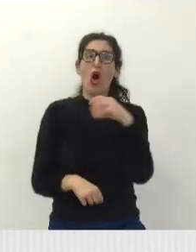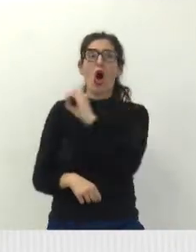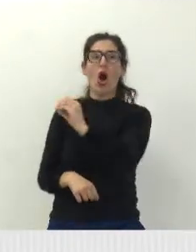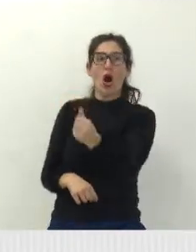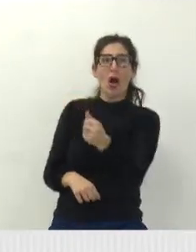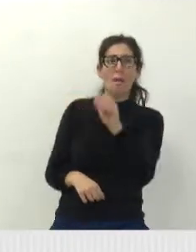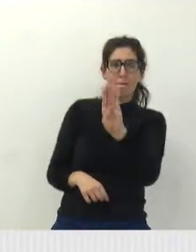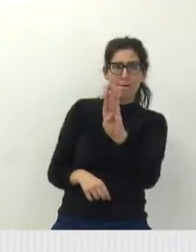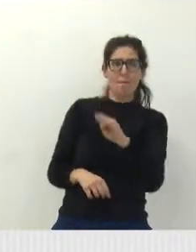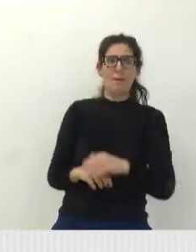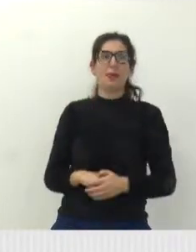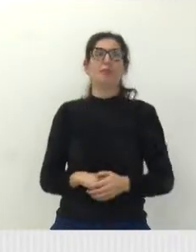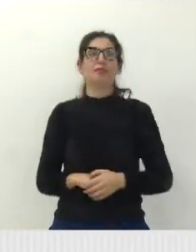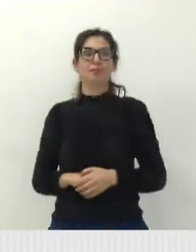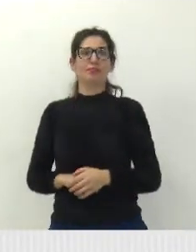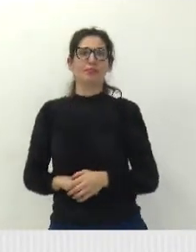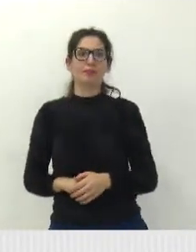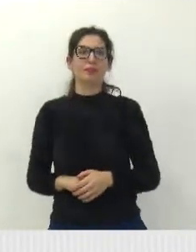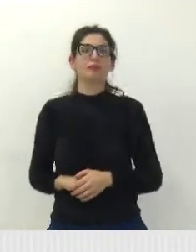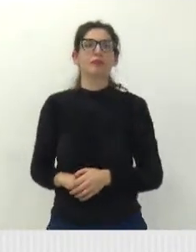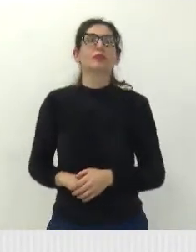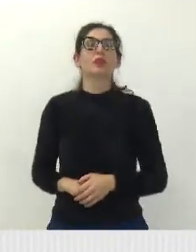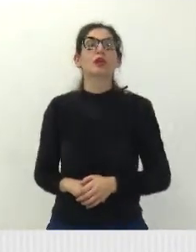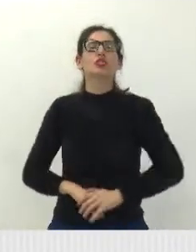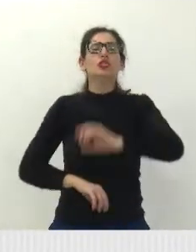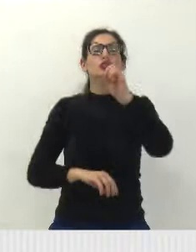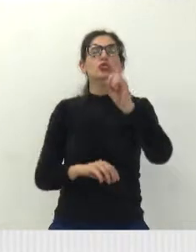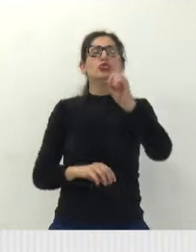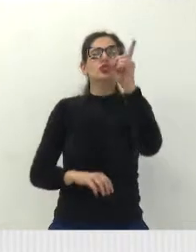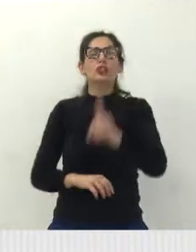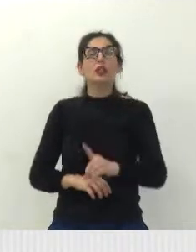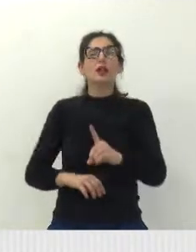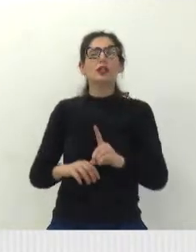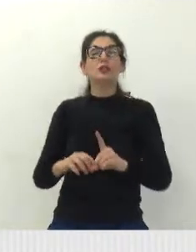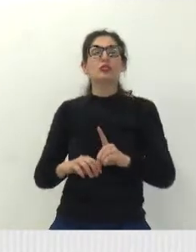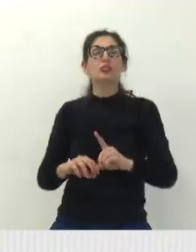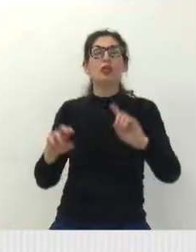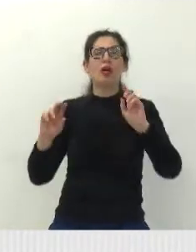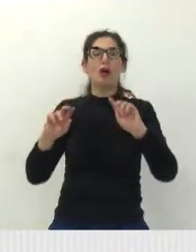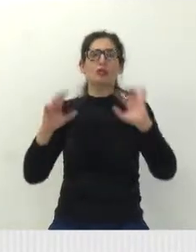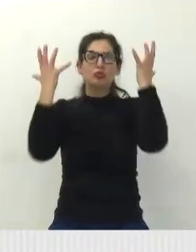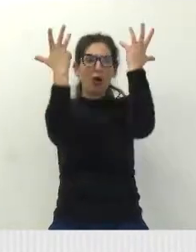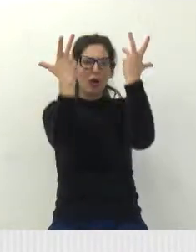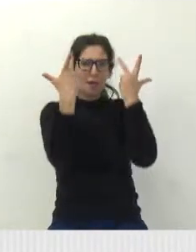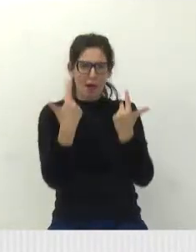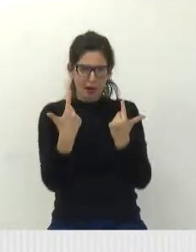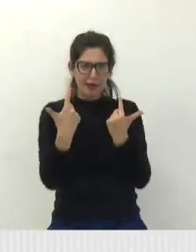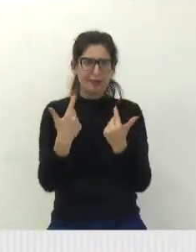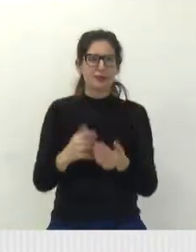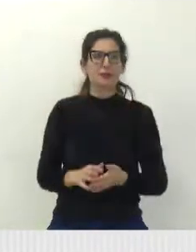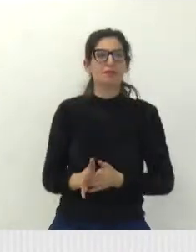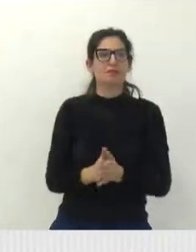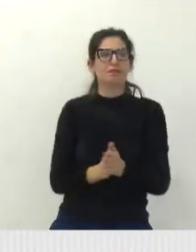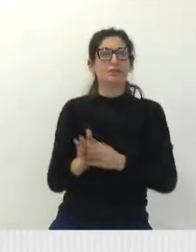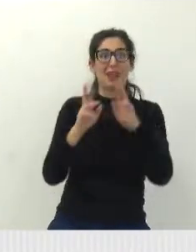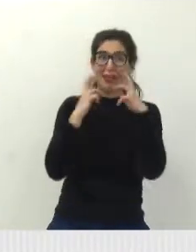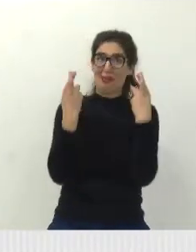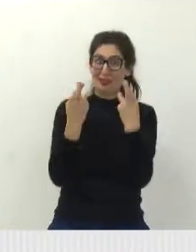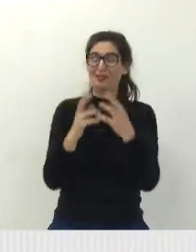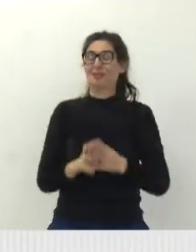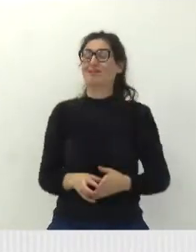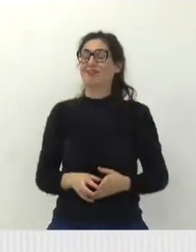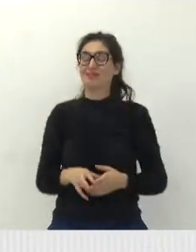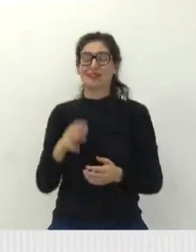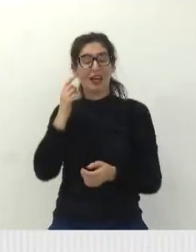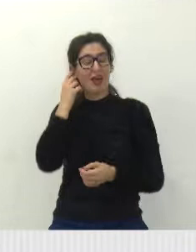na causa animal. E eu estou para marcar uma reunião aqui com a OAB também, que está com uma comissão nova, né, da proteção aos animais, e eu